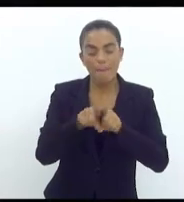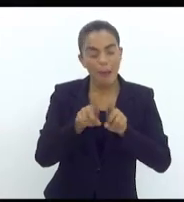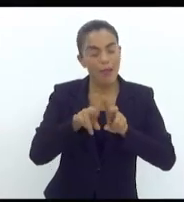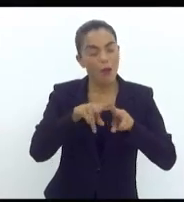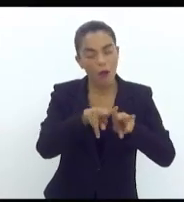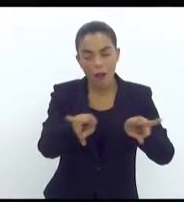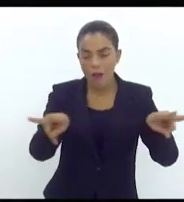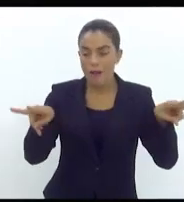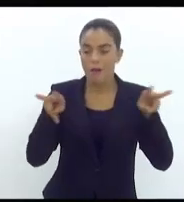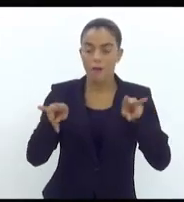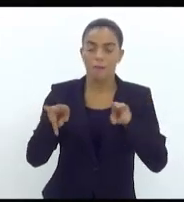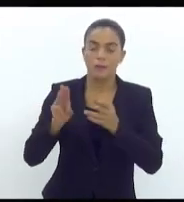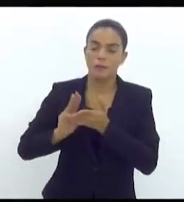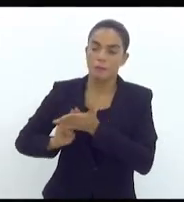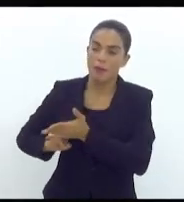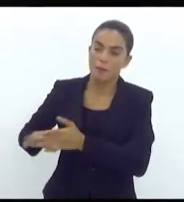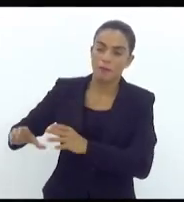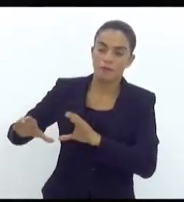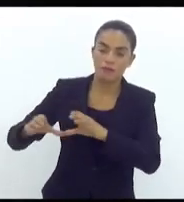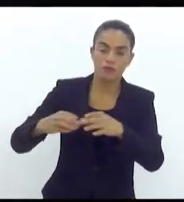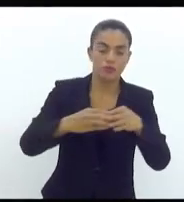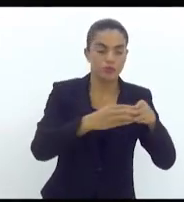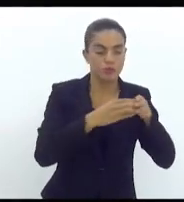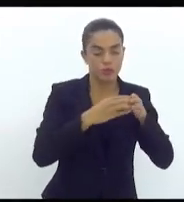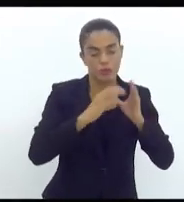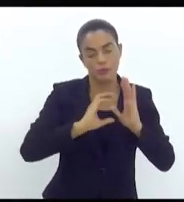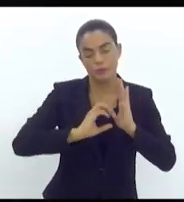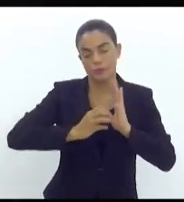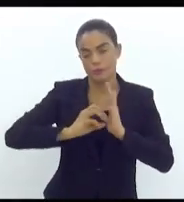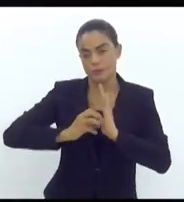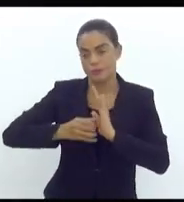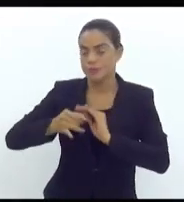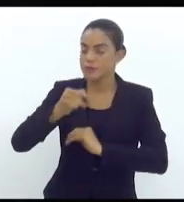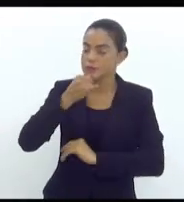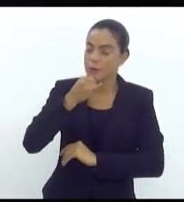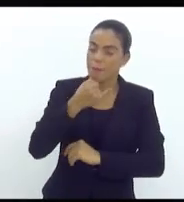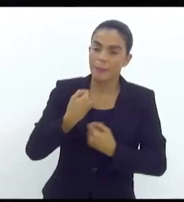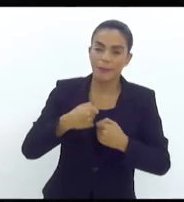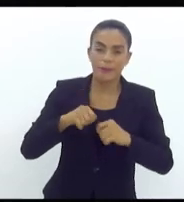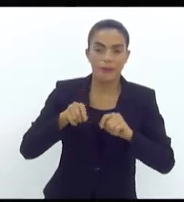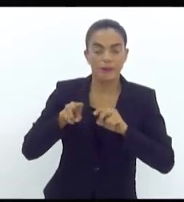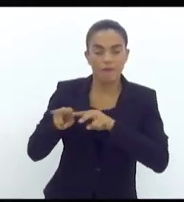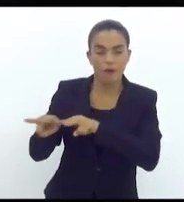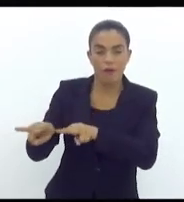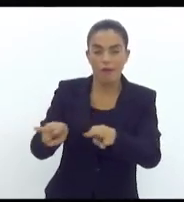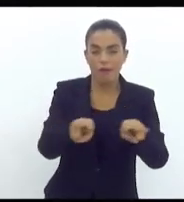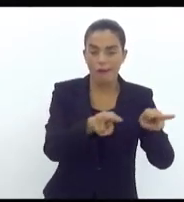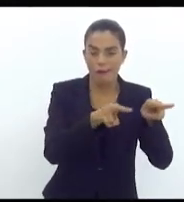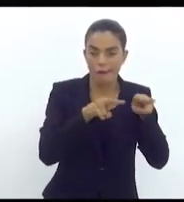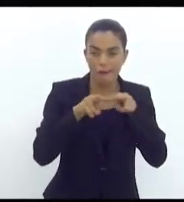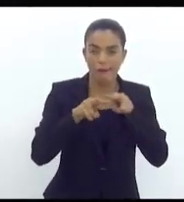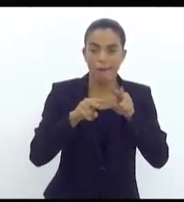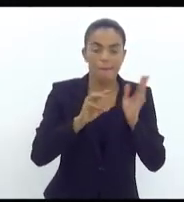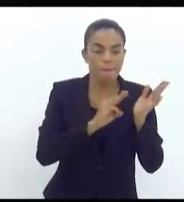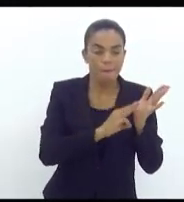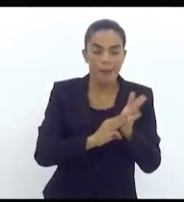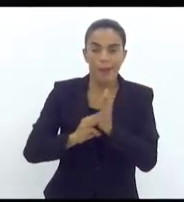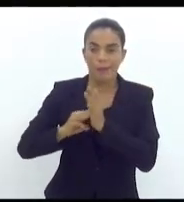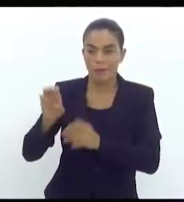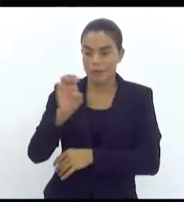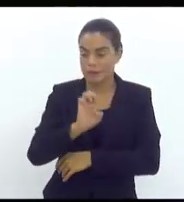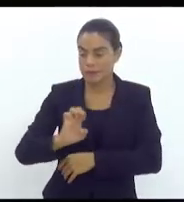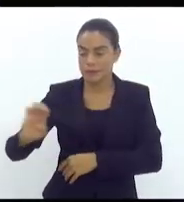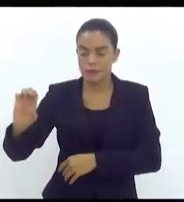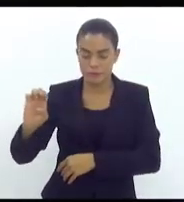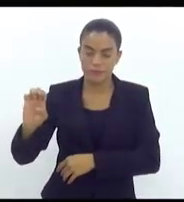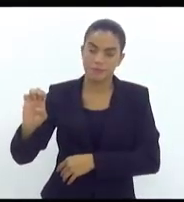membros do seu partido por exemplo o senhor deveria se voltar para muitos membros da esquerda